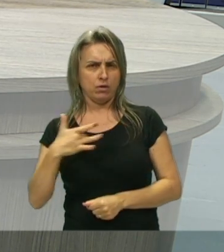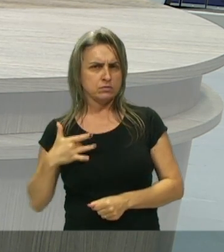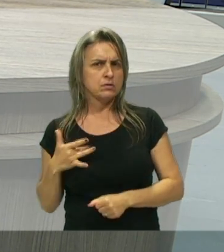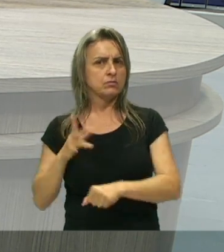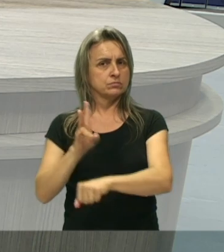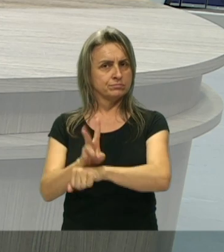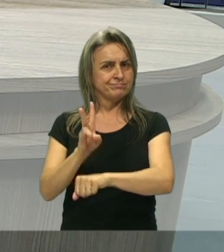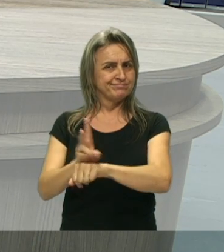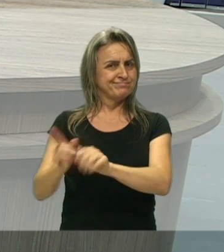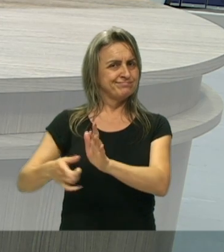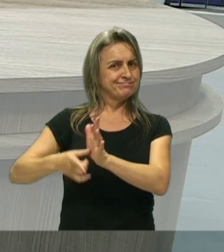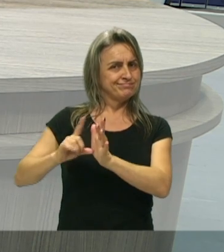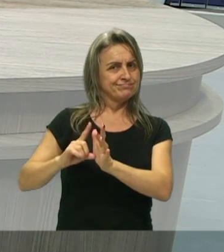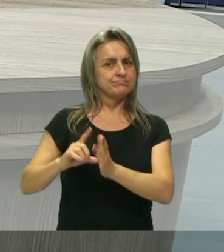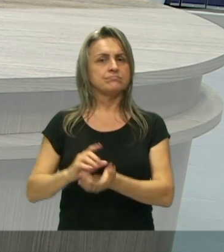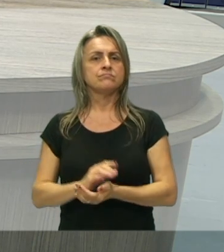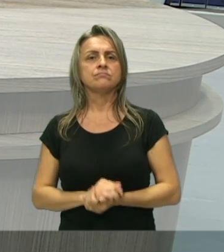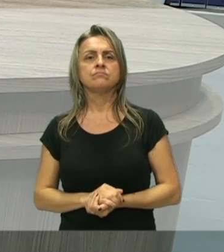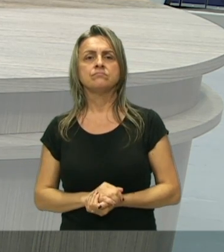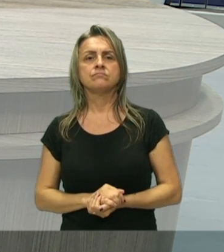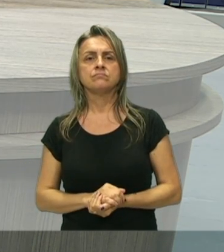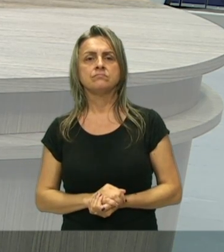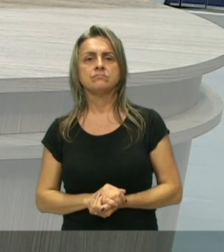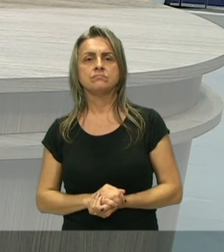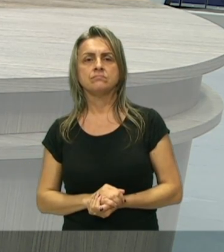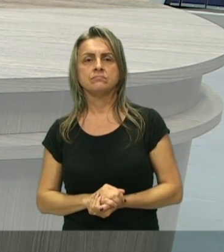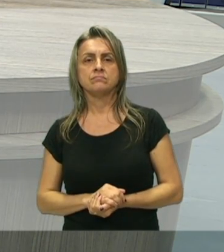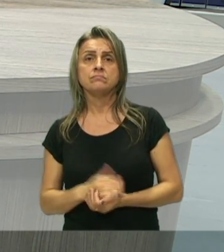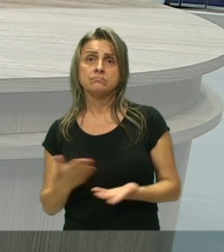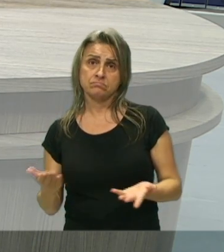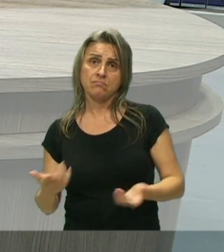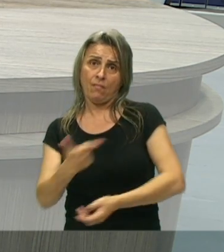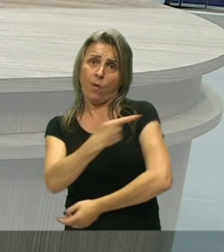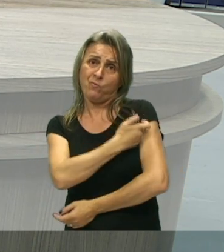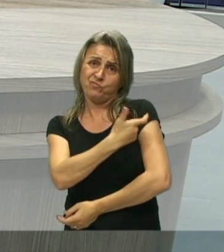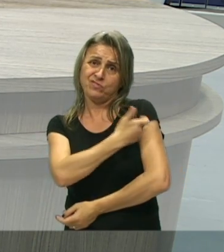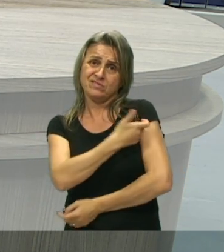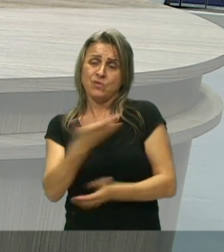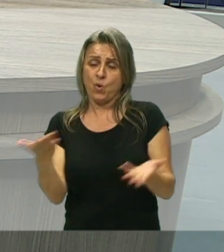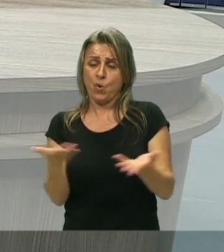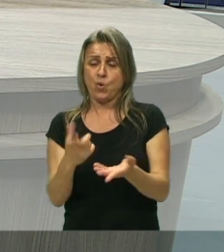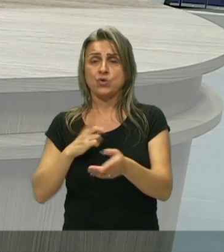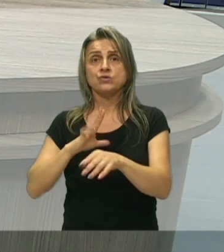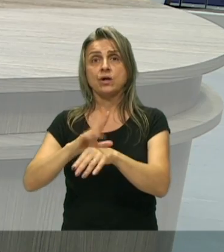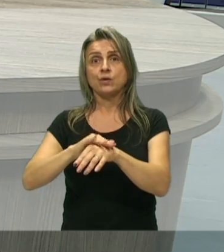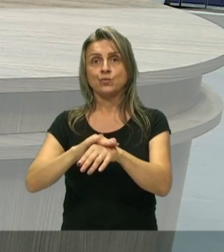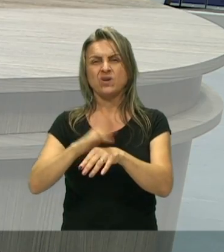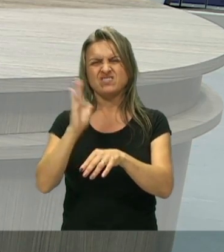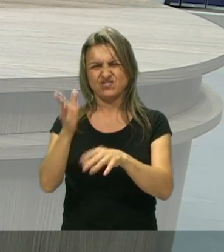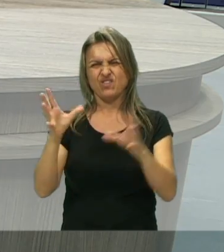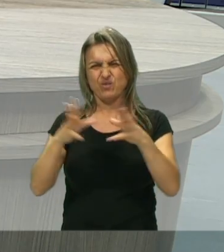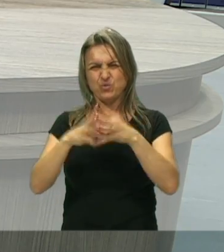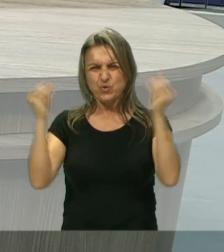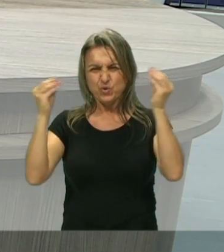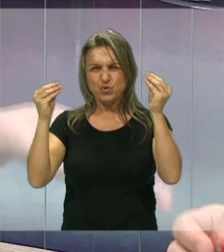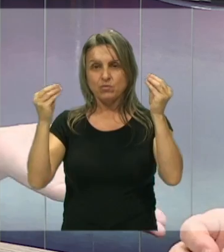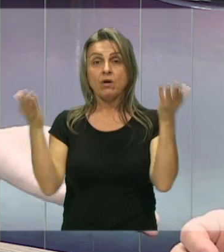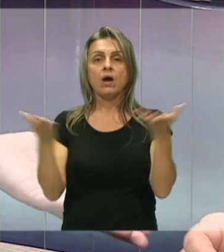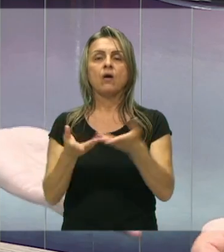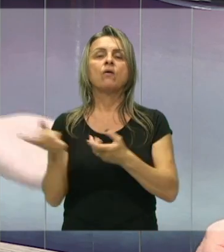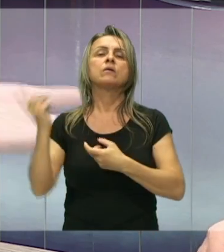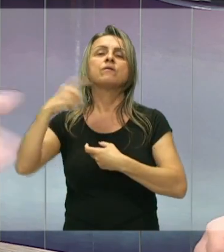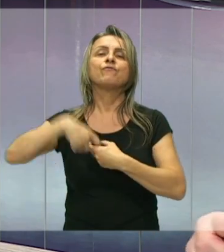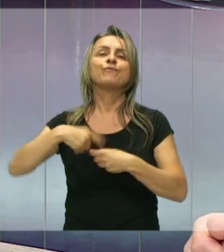né? Isso passa por vacinação, né? Hoje em dia tem doença aí que estava erradicada, que está começando a voltar. Tem que mudar a cabeça